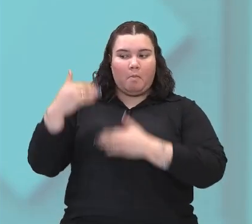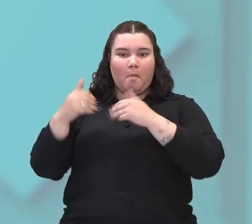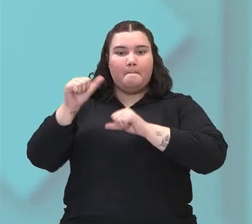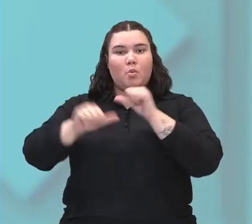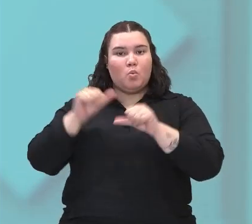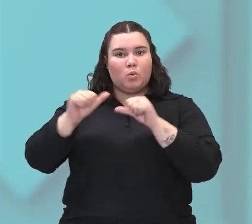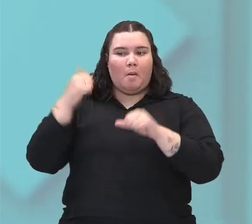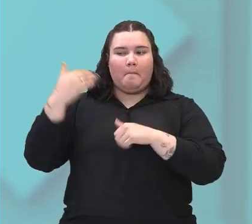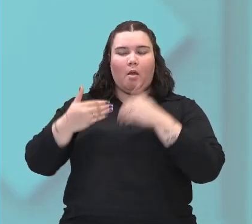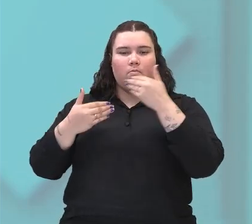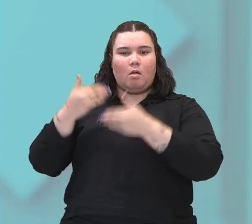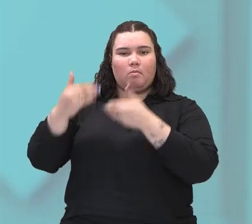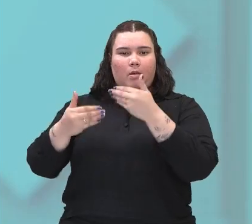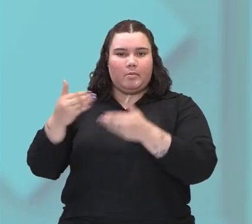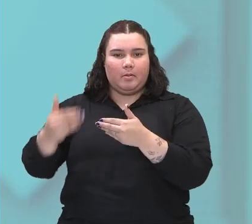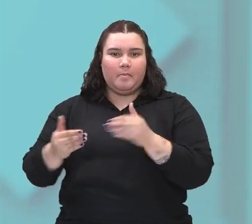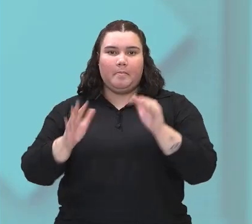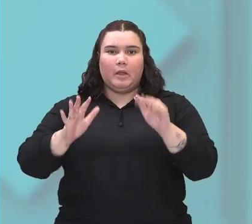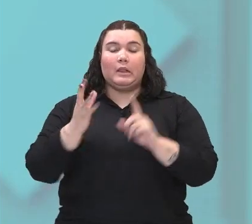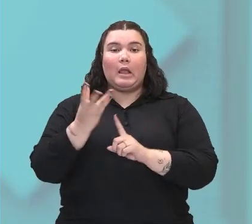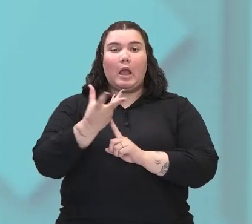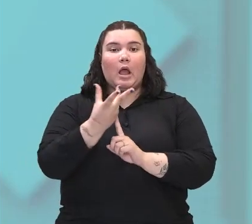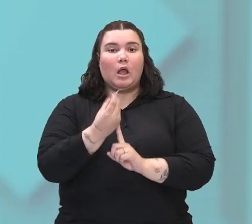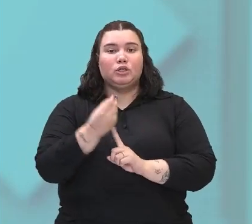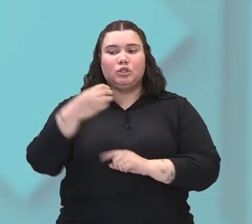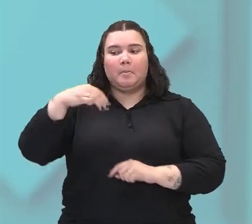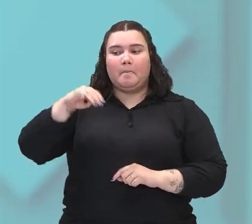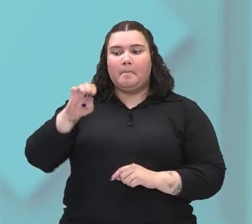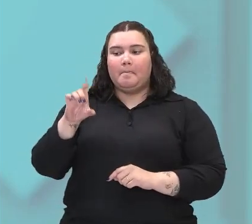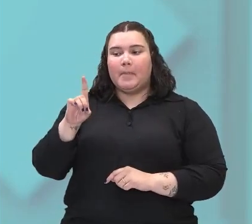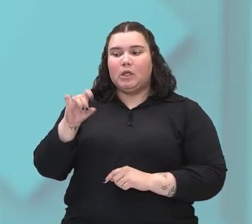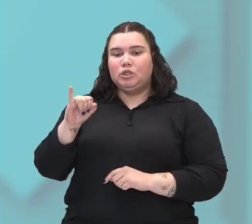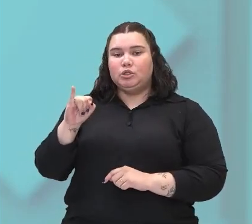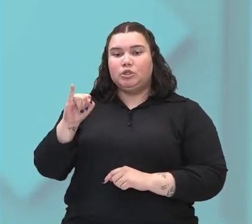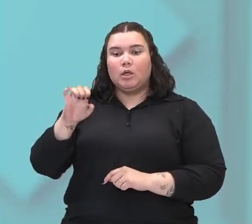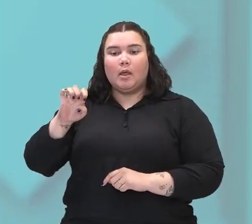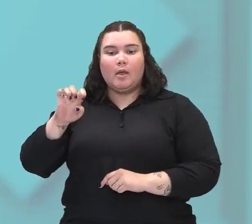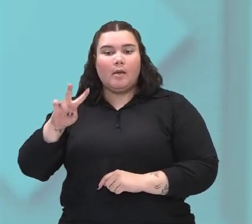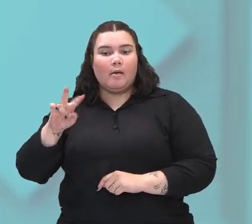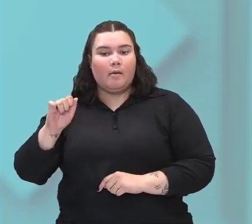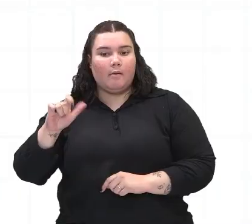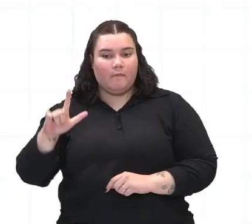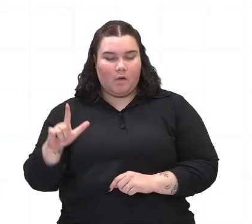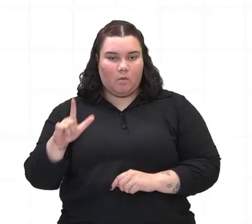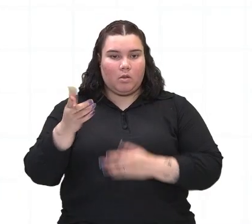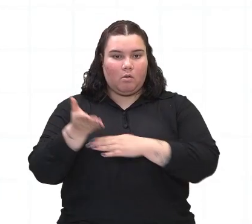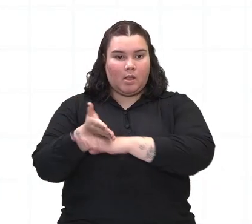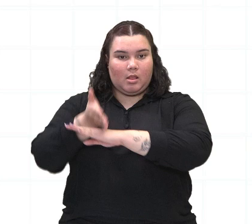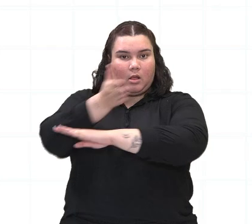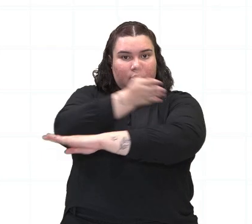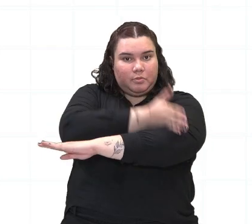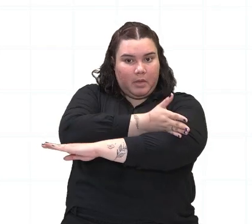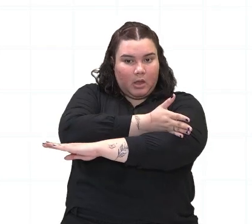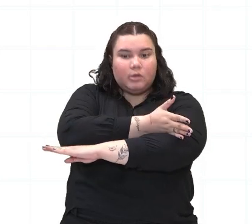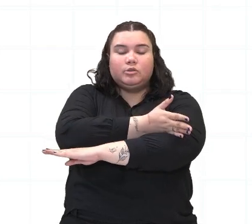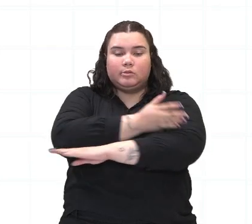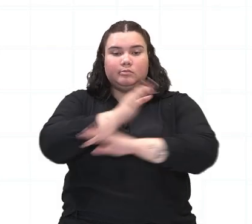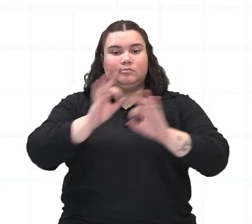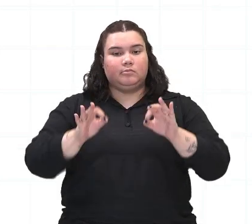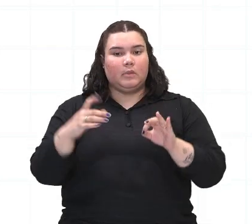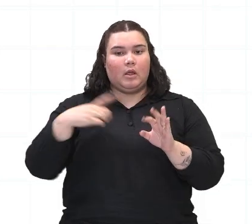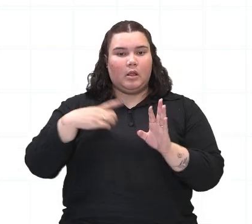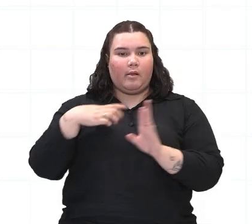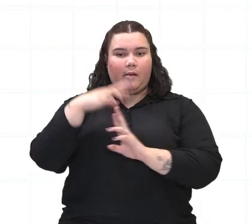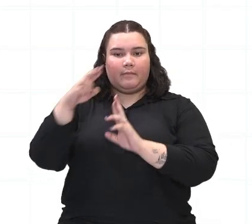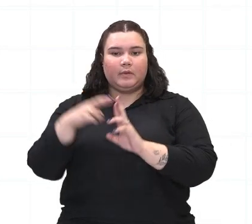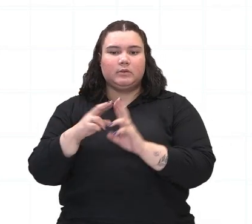na arte medieval o que que acontecia na arte medieval a idade média muitas vezes referida como a